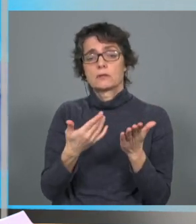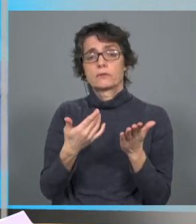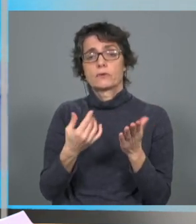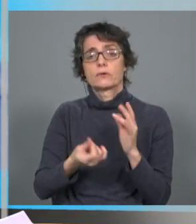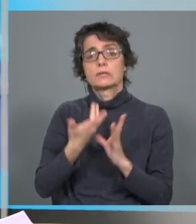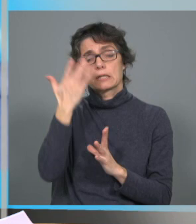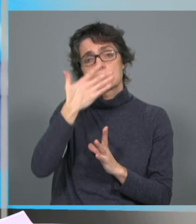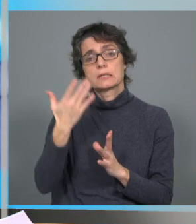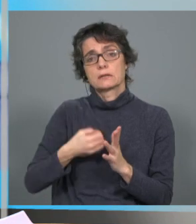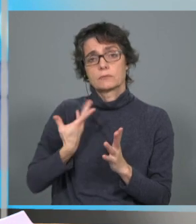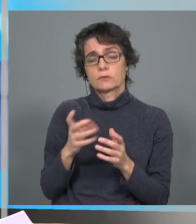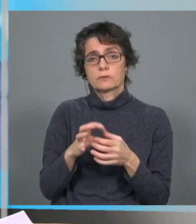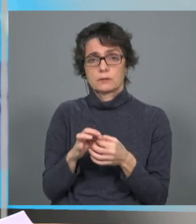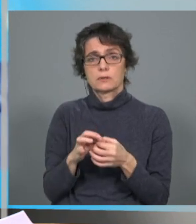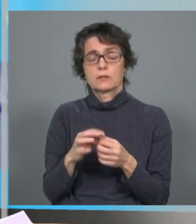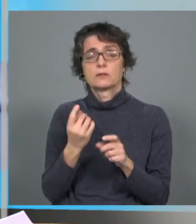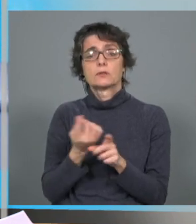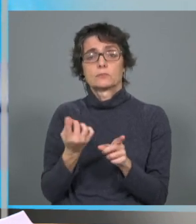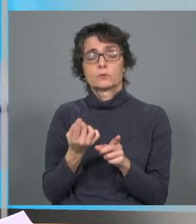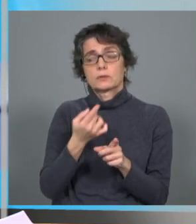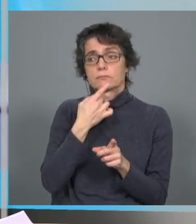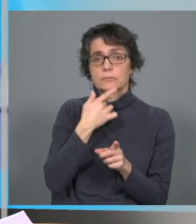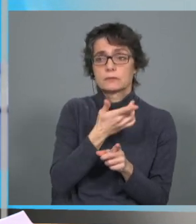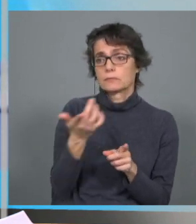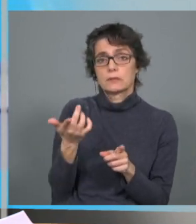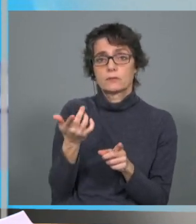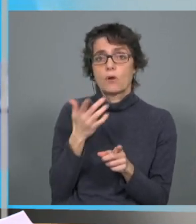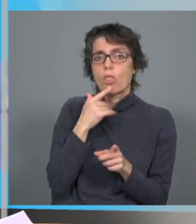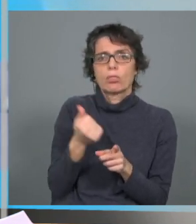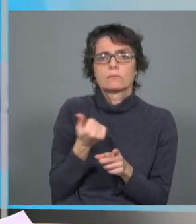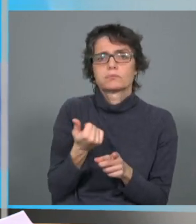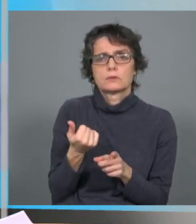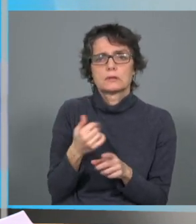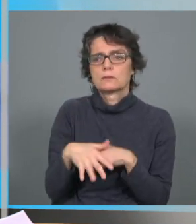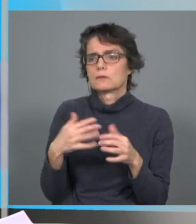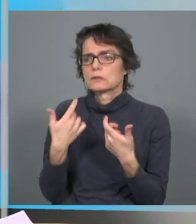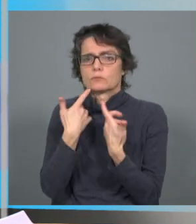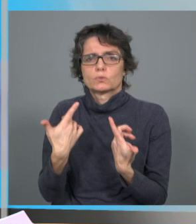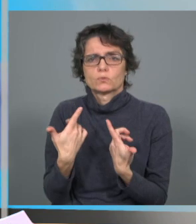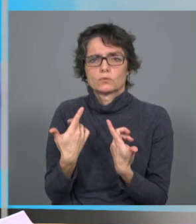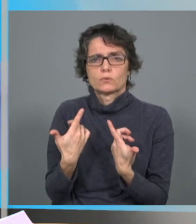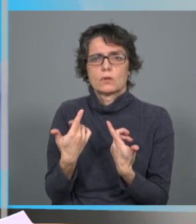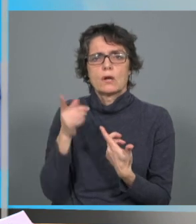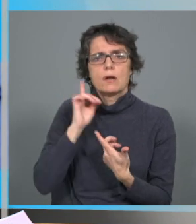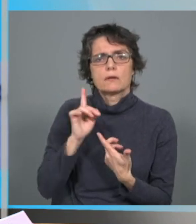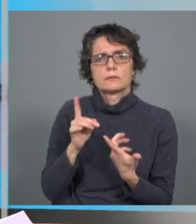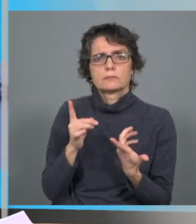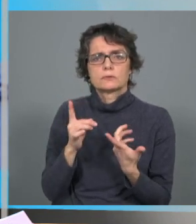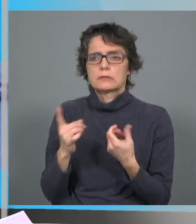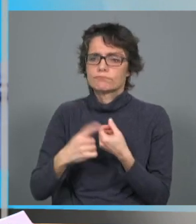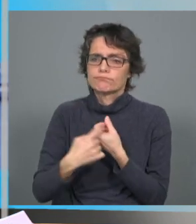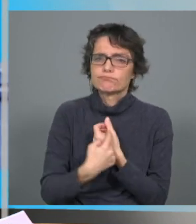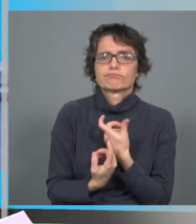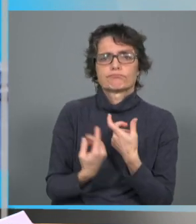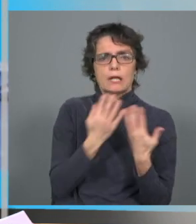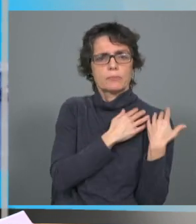Porque se compreendia que não é possível fazer tudo. Portanto, é preciso que haja alguém encarregue de determinadas tarefas.